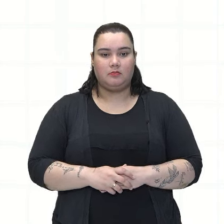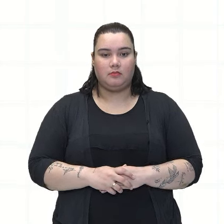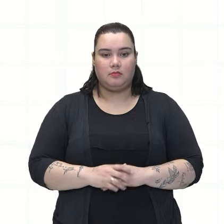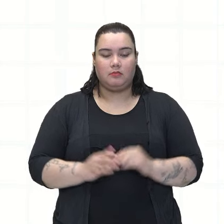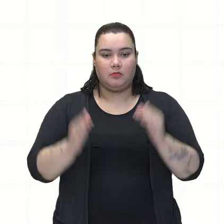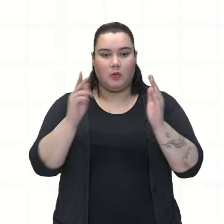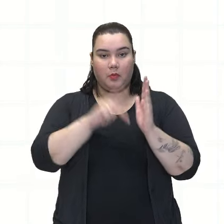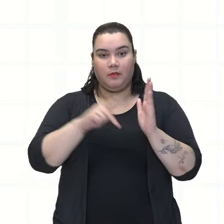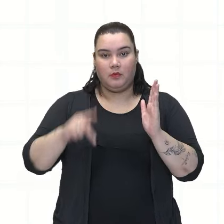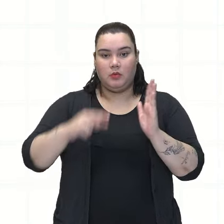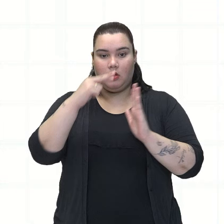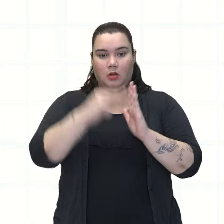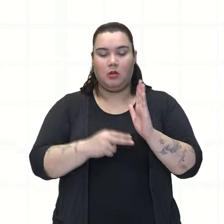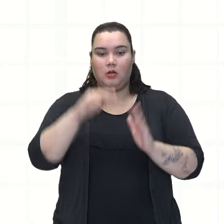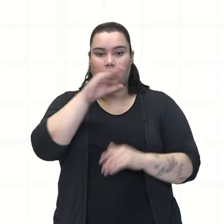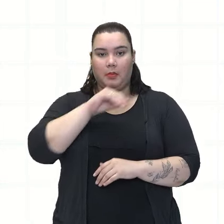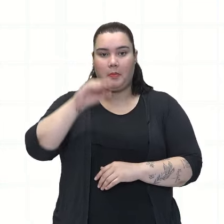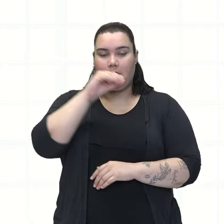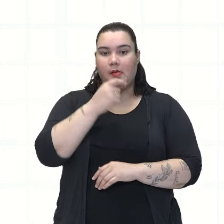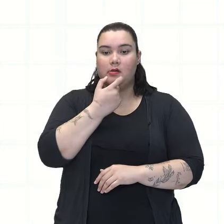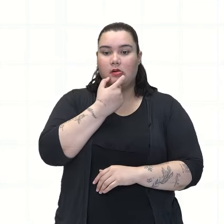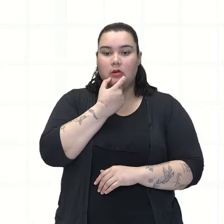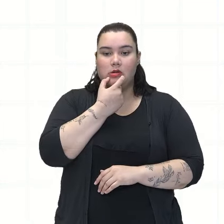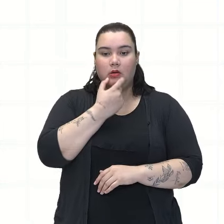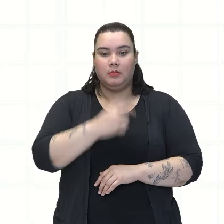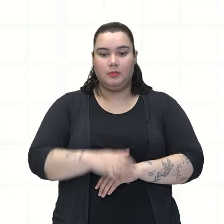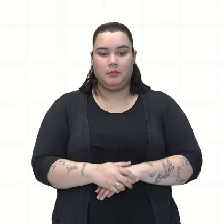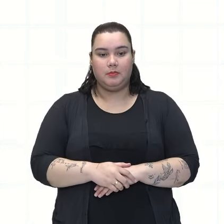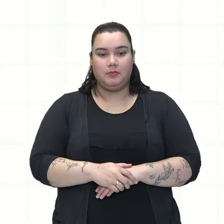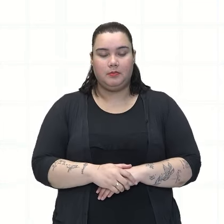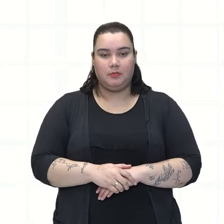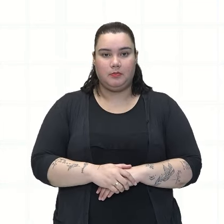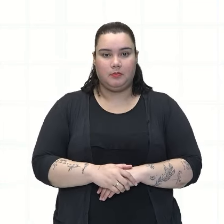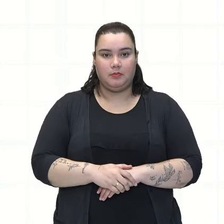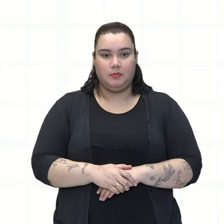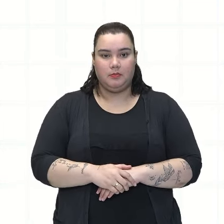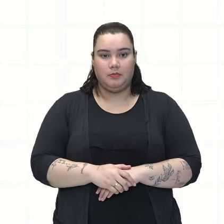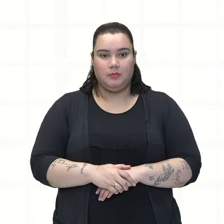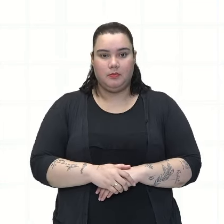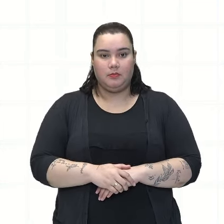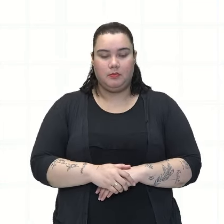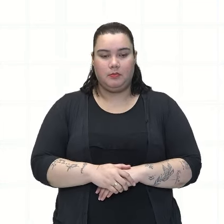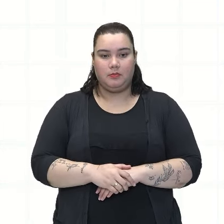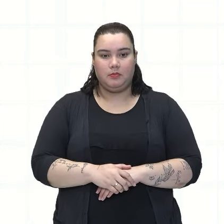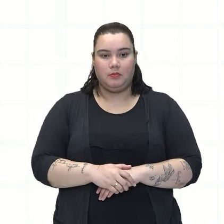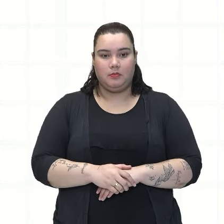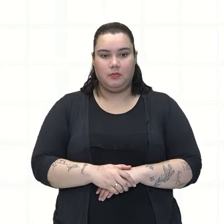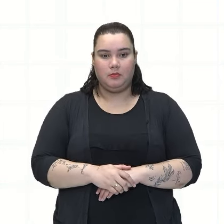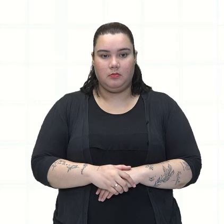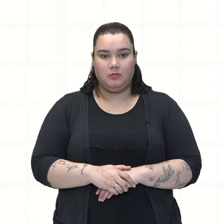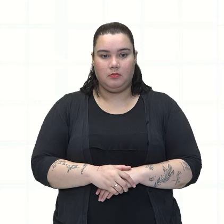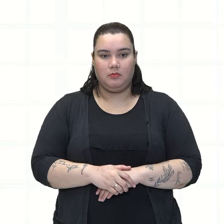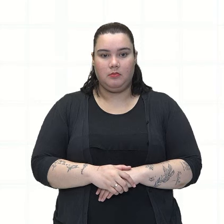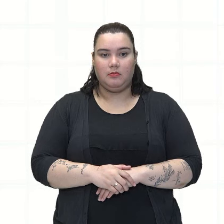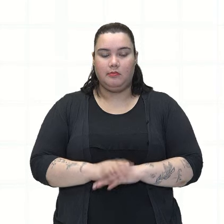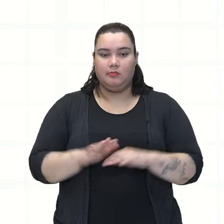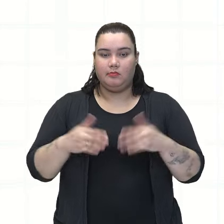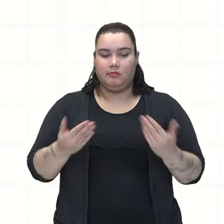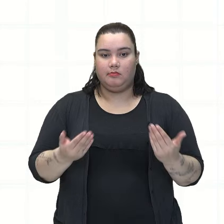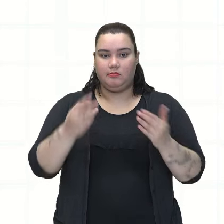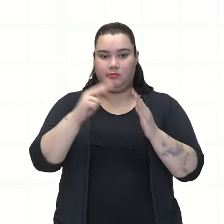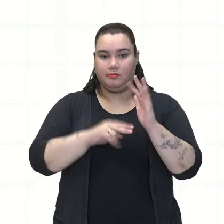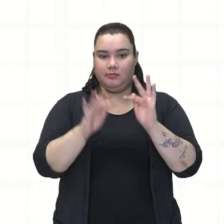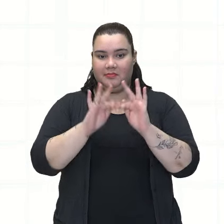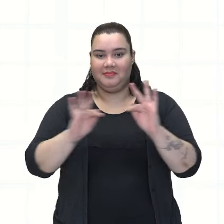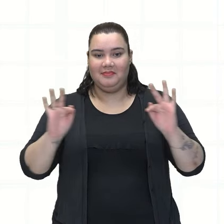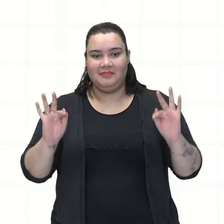to spend some time together as we haven't seen each other for a while. Então, continuando aqui nessa frase,